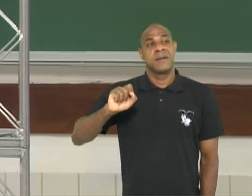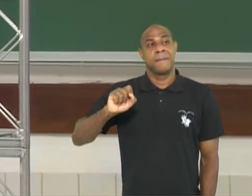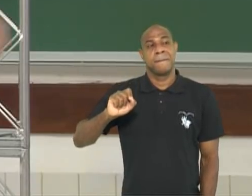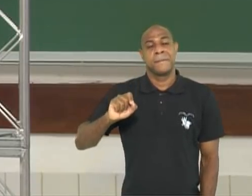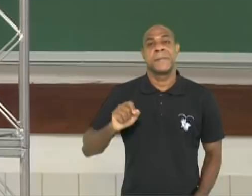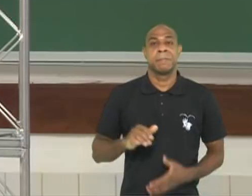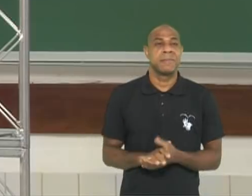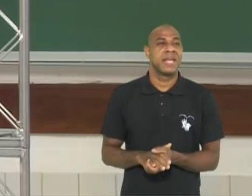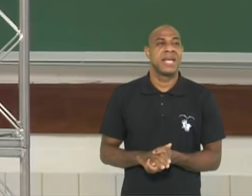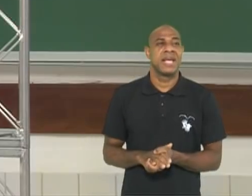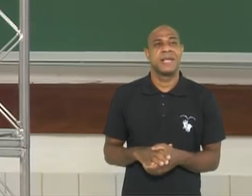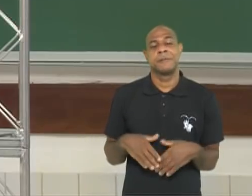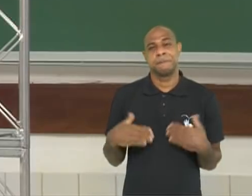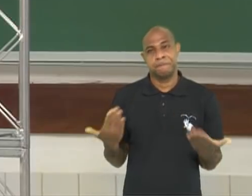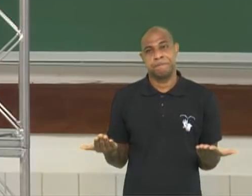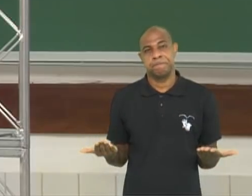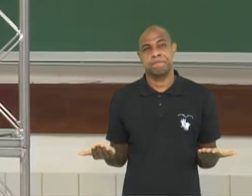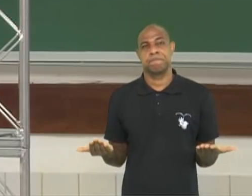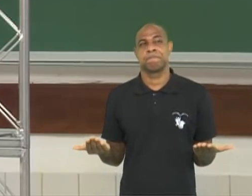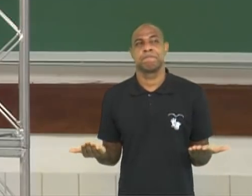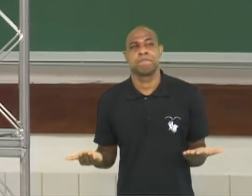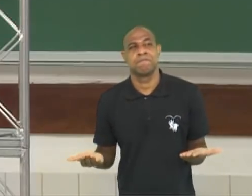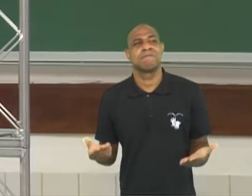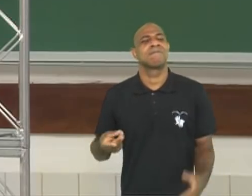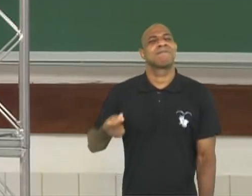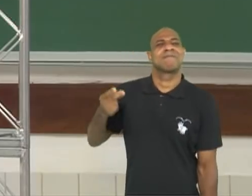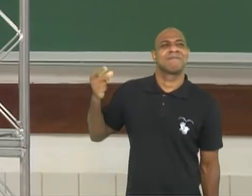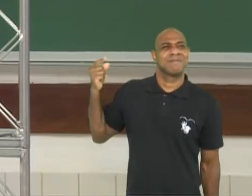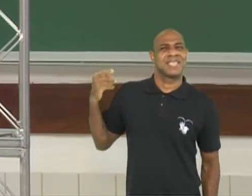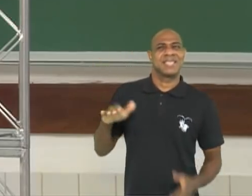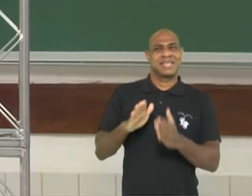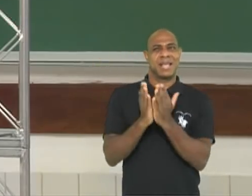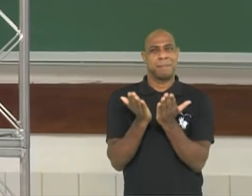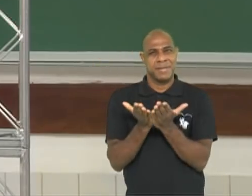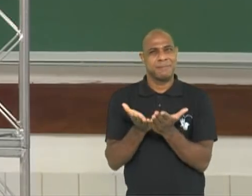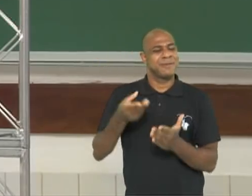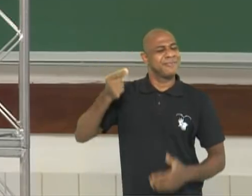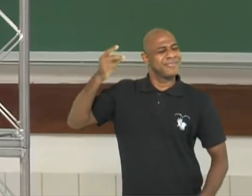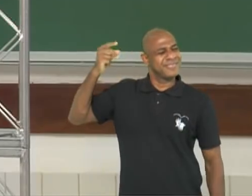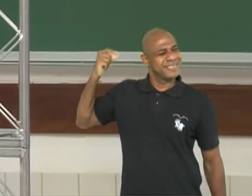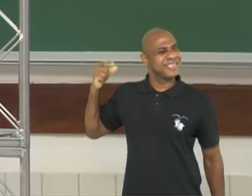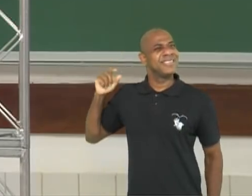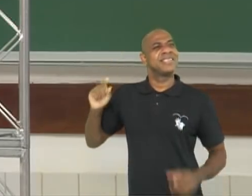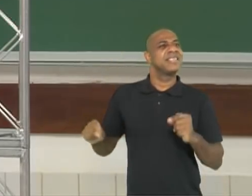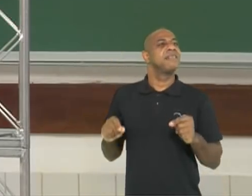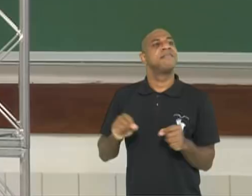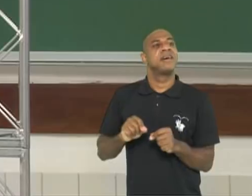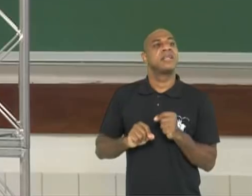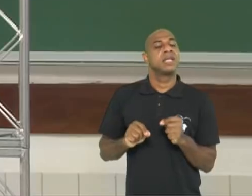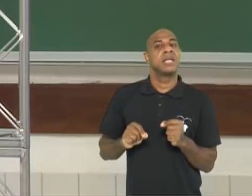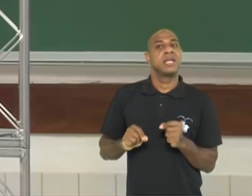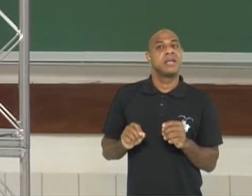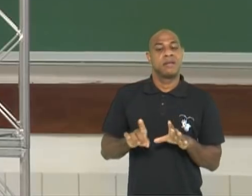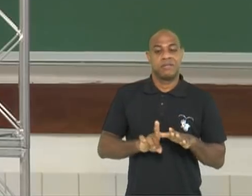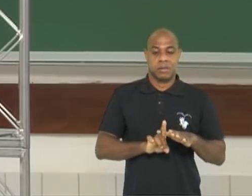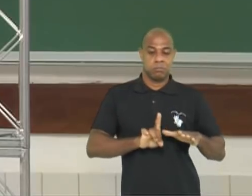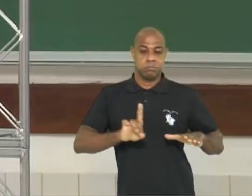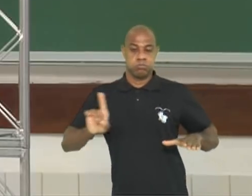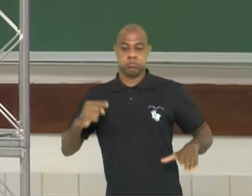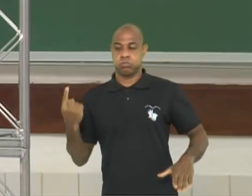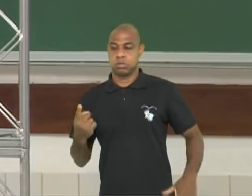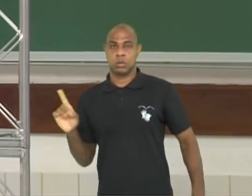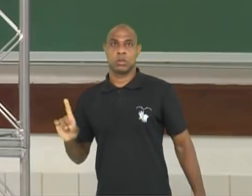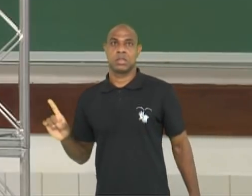Império Romano, né, como diz o outro, desde a época da Bíblia, como eles falam assim, né, era fazer o quê? Um isolamento